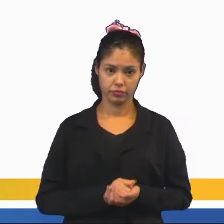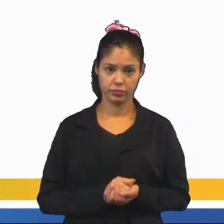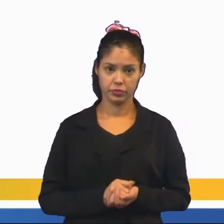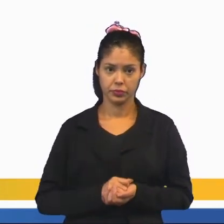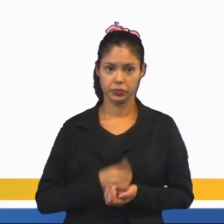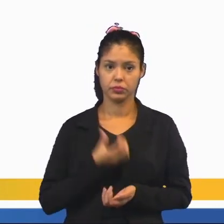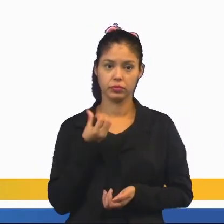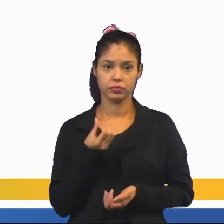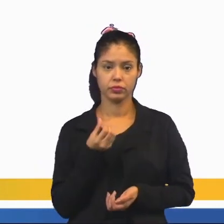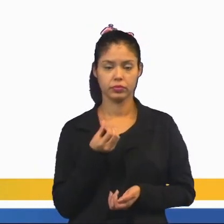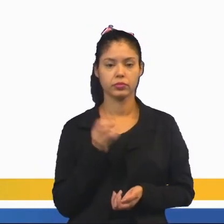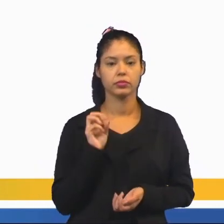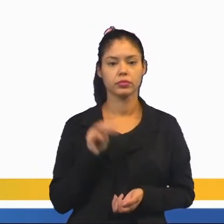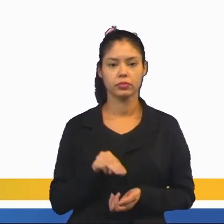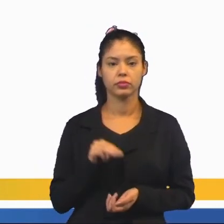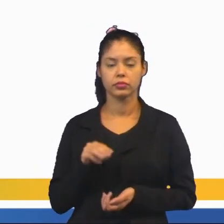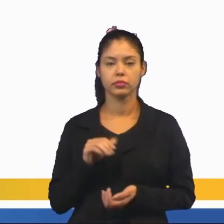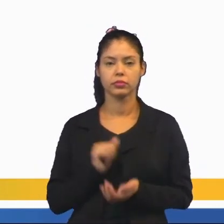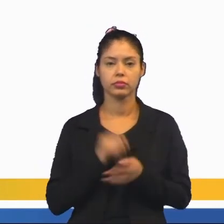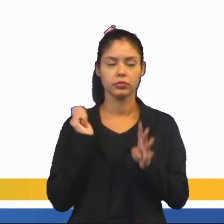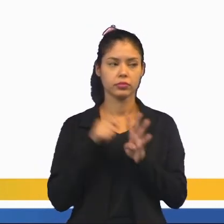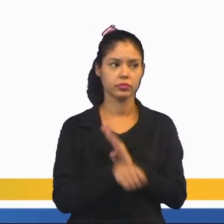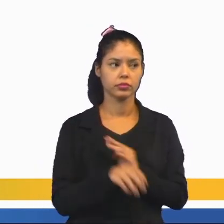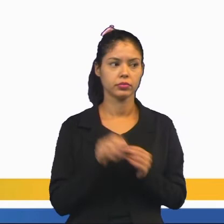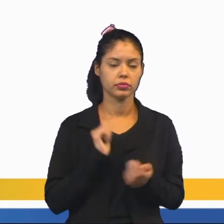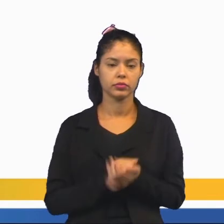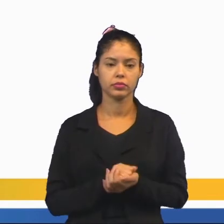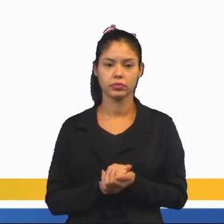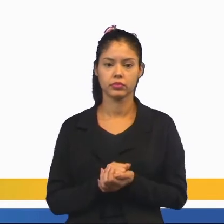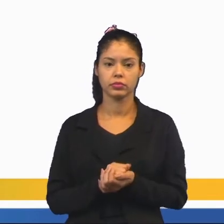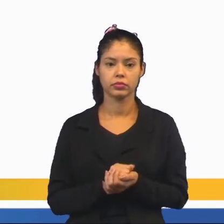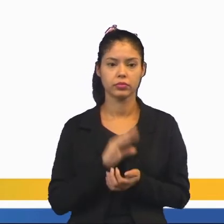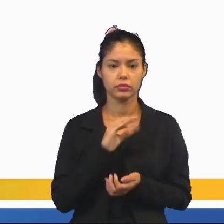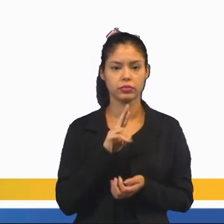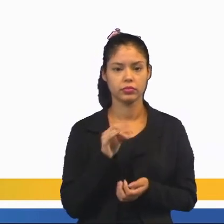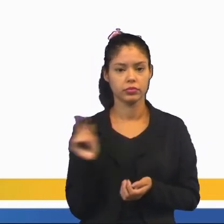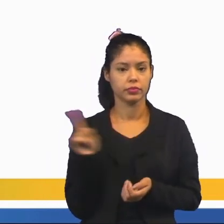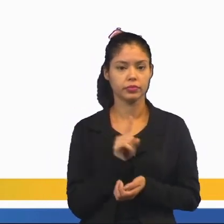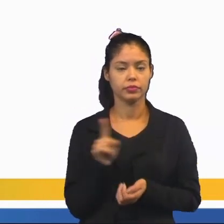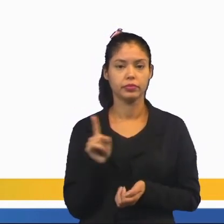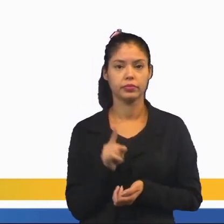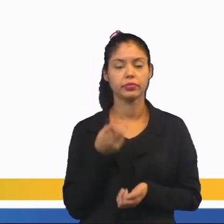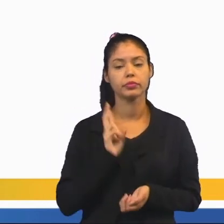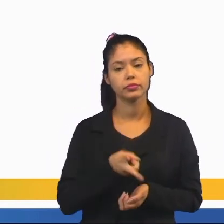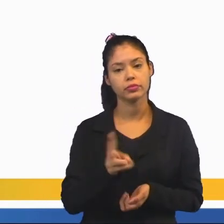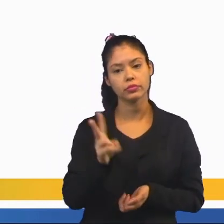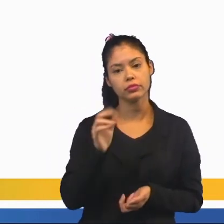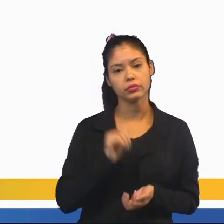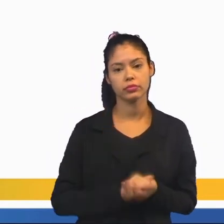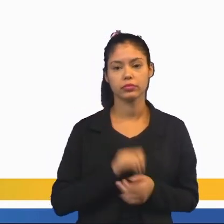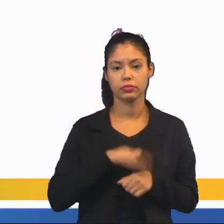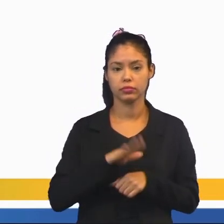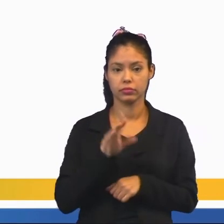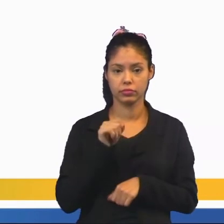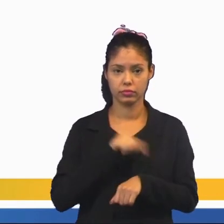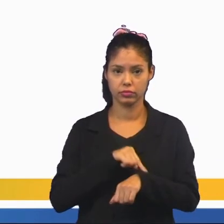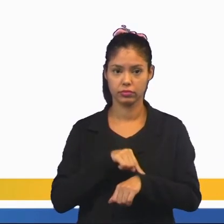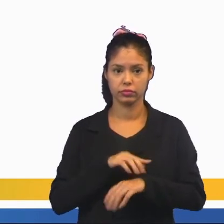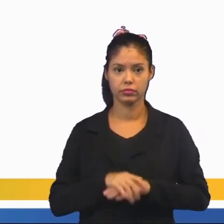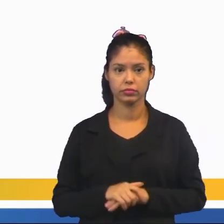por cerca de 6 meses, tem um tratamento e a pessoa fica boa. E a crônica não, né? Ela persiste por mais